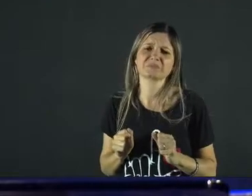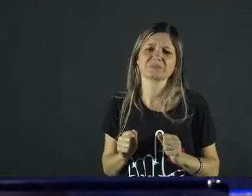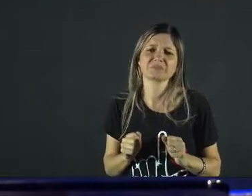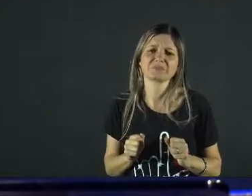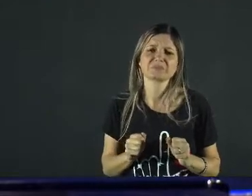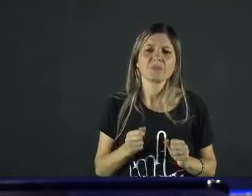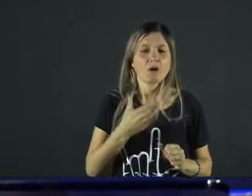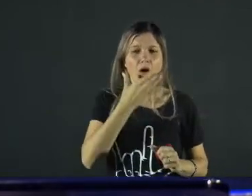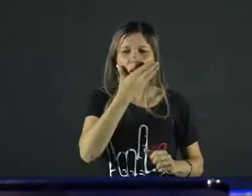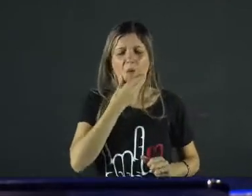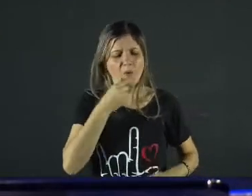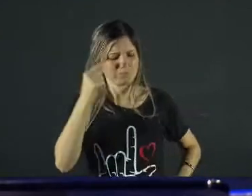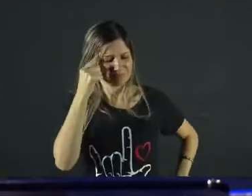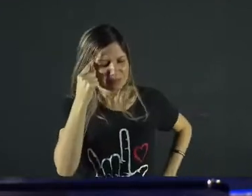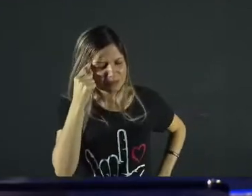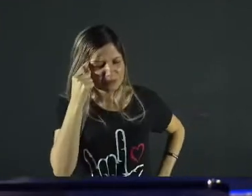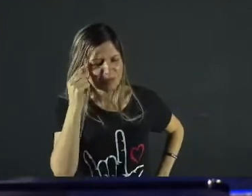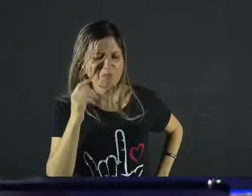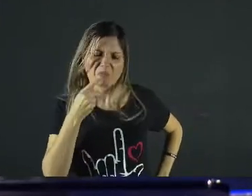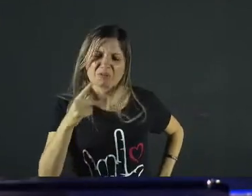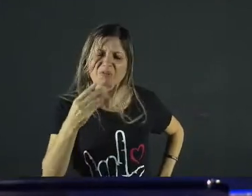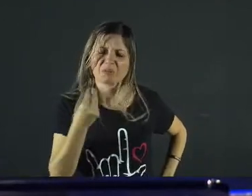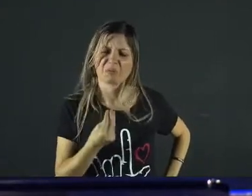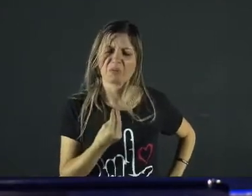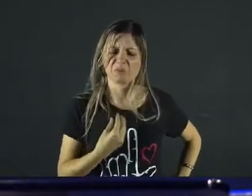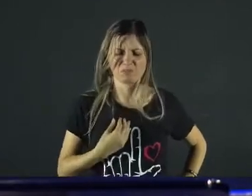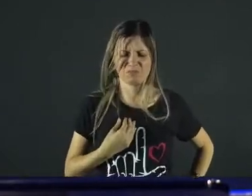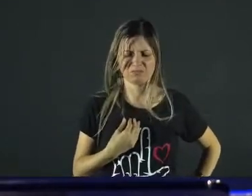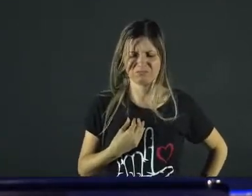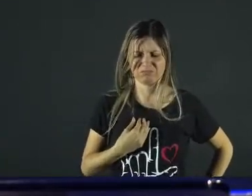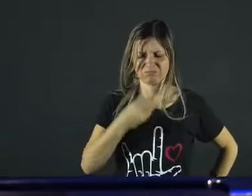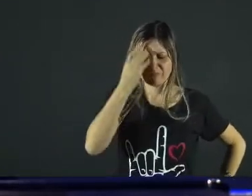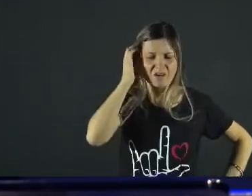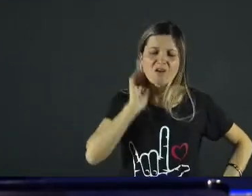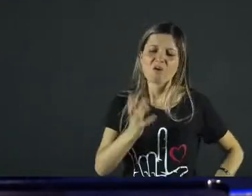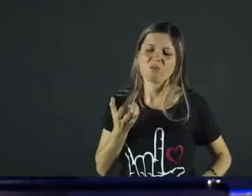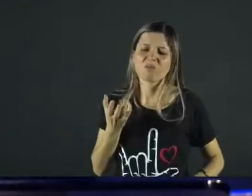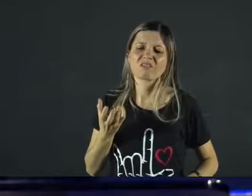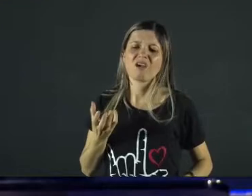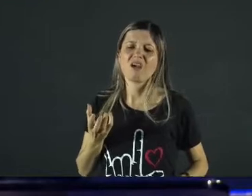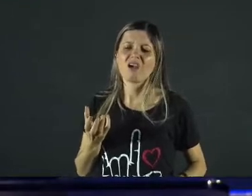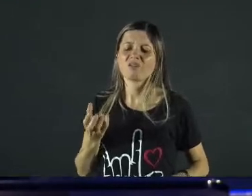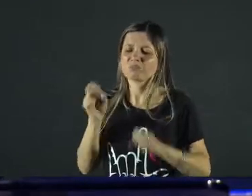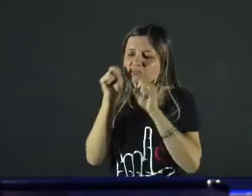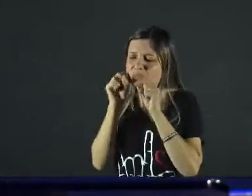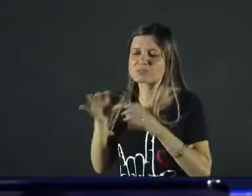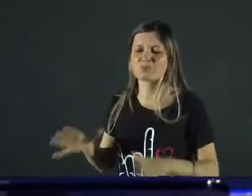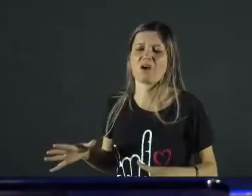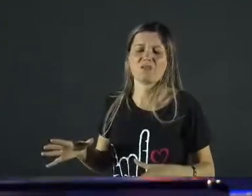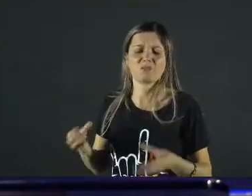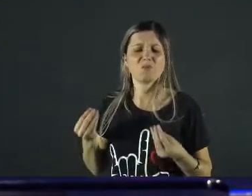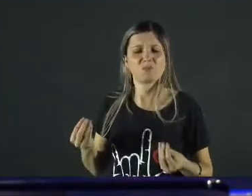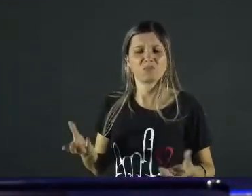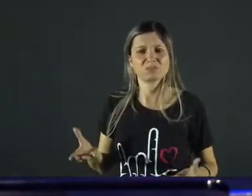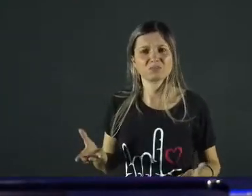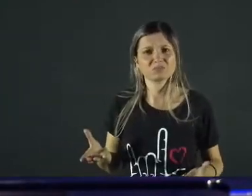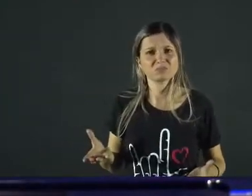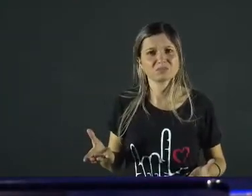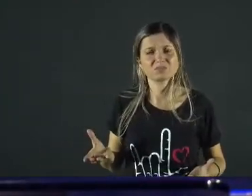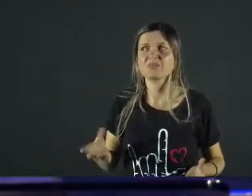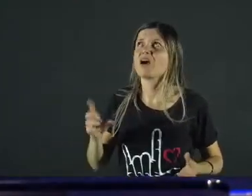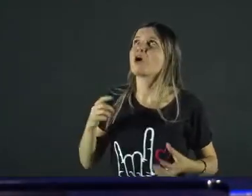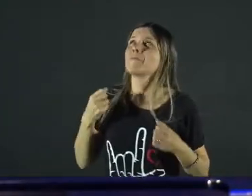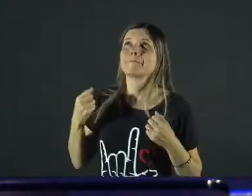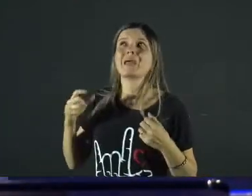E o Eliseu ficou encucado. E ele se dirigiu ao seu ajudante Geazi e disse: mas deve